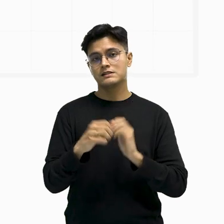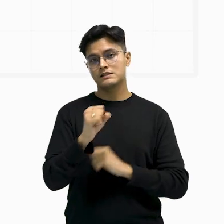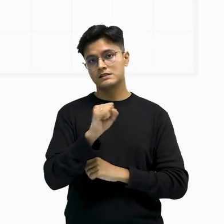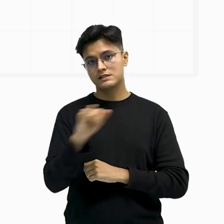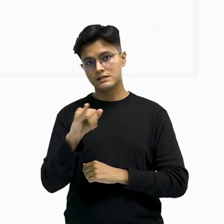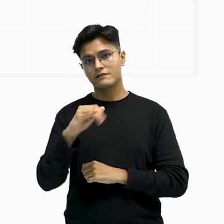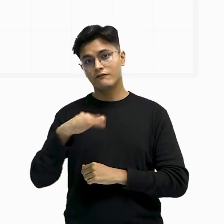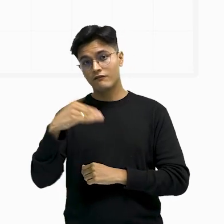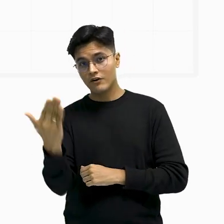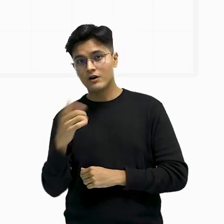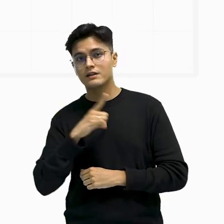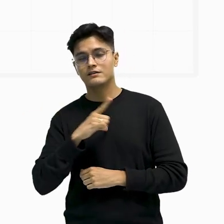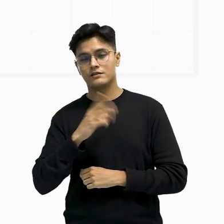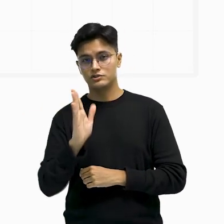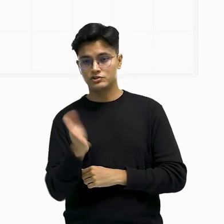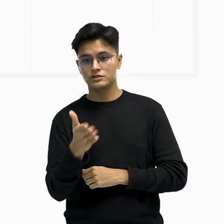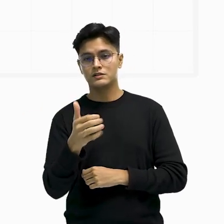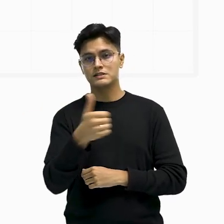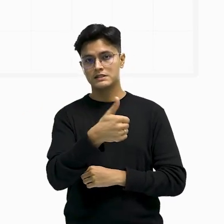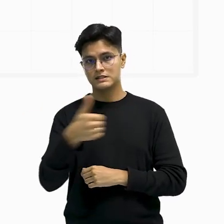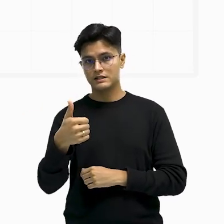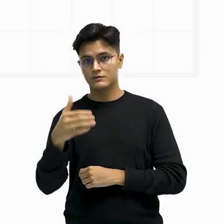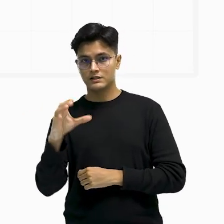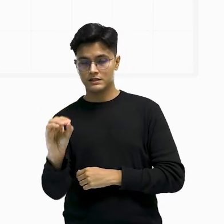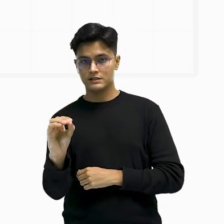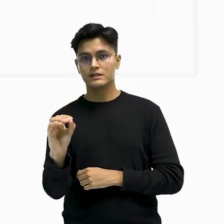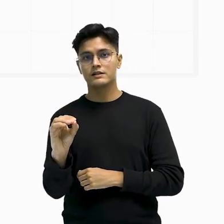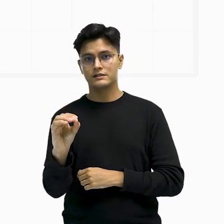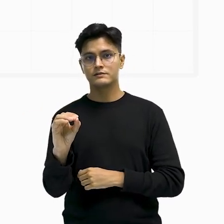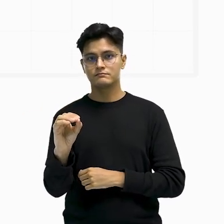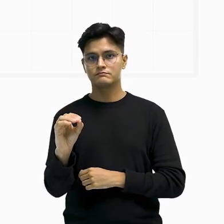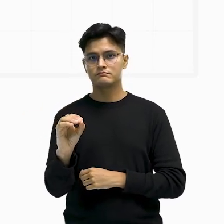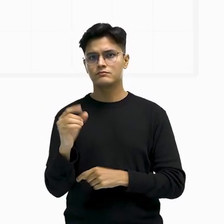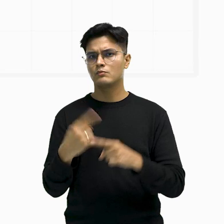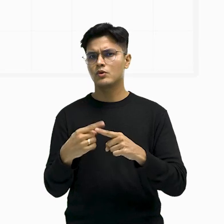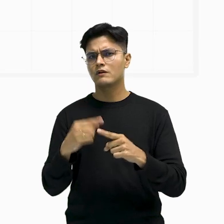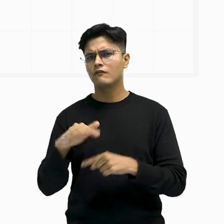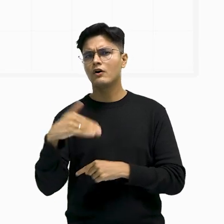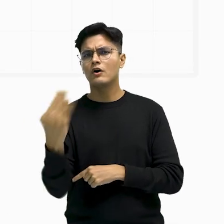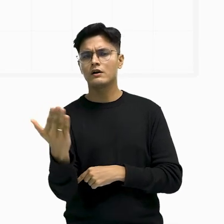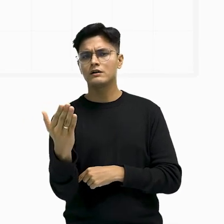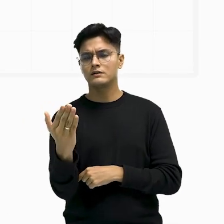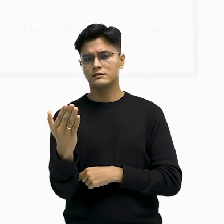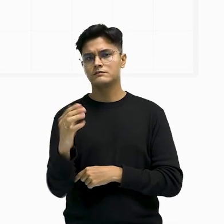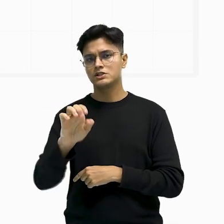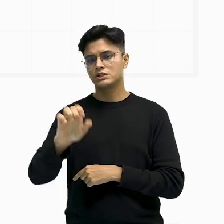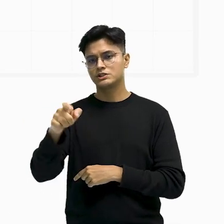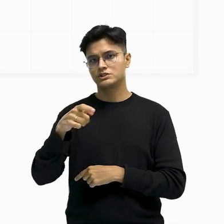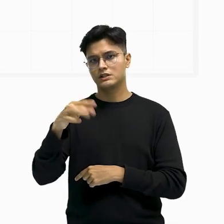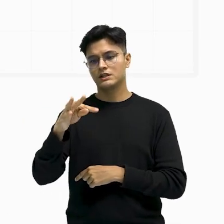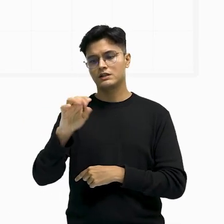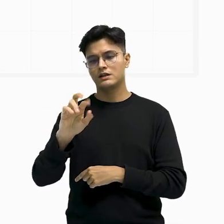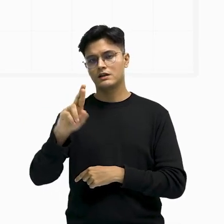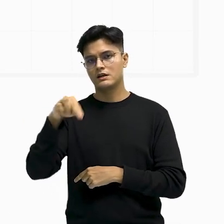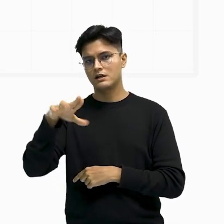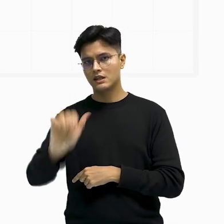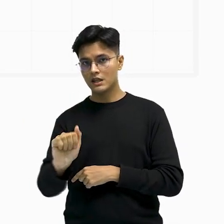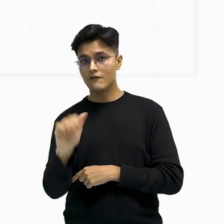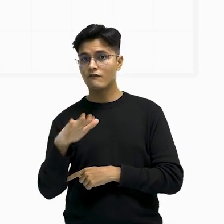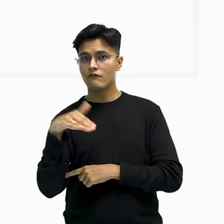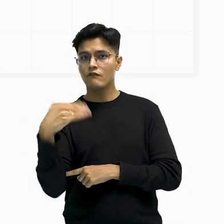externa do triângulo, professor, eu não entendi essa parte externa. Por que parte externa? Veja, os ângulos internos